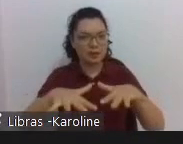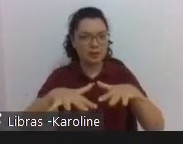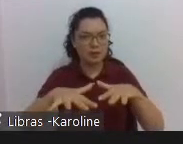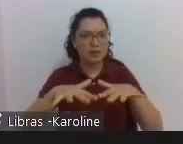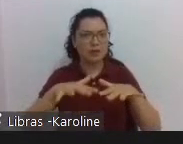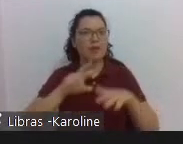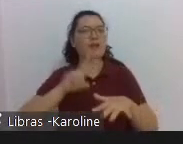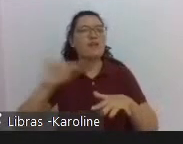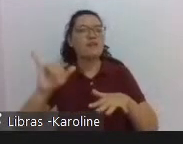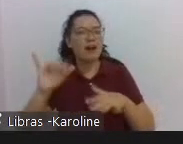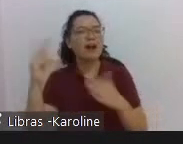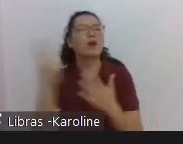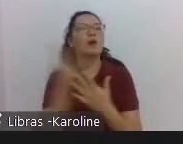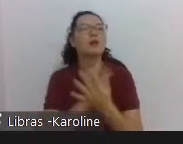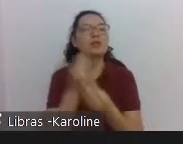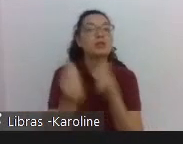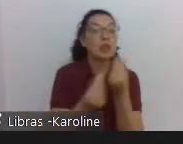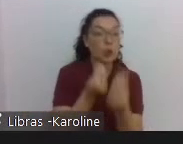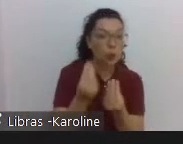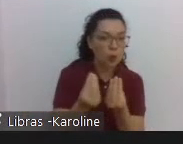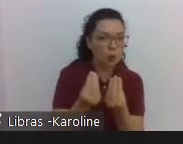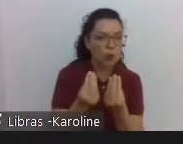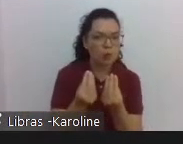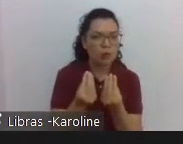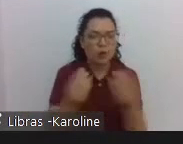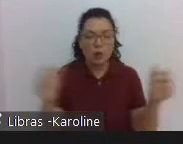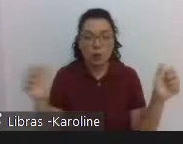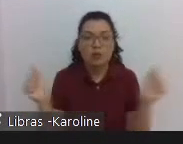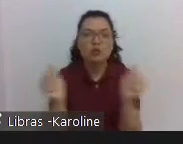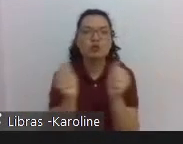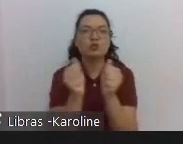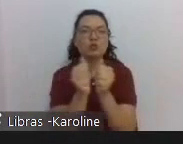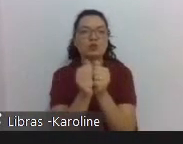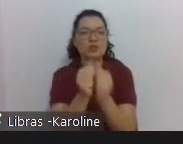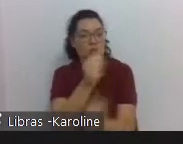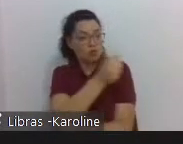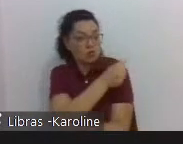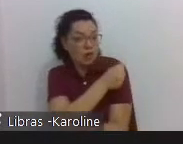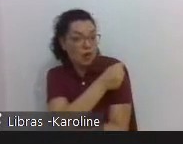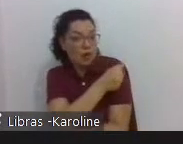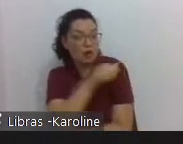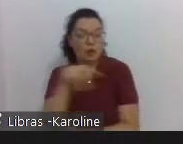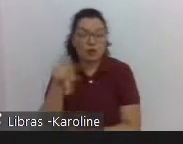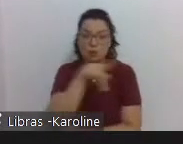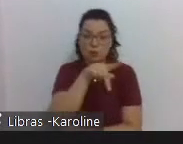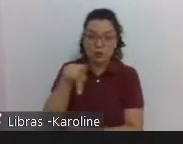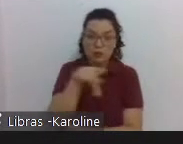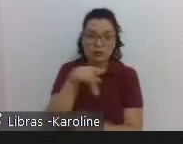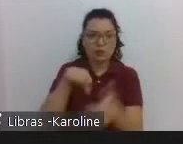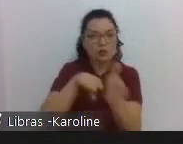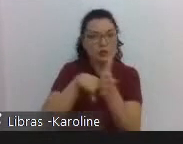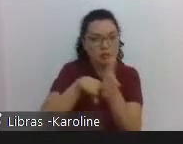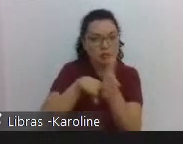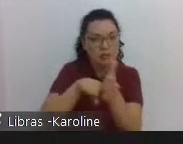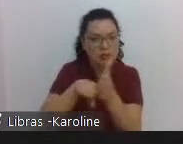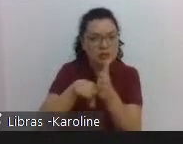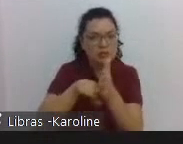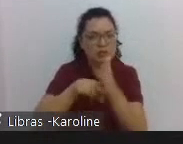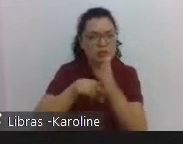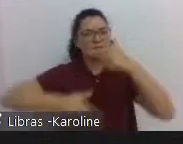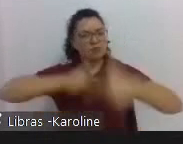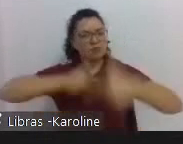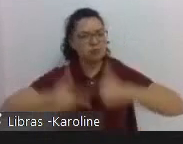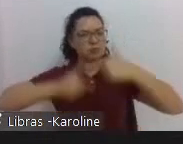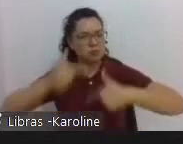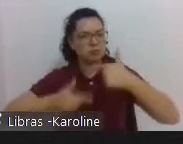pesquisadores, profissionais, professores e alunos numa perspectiva para um futuro melhor, na atuação efetiva e próxima desses